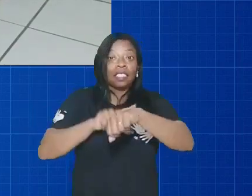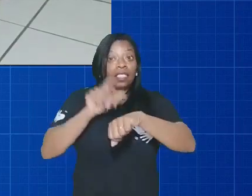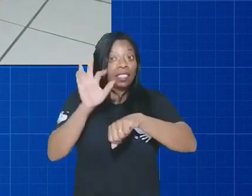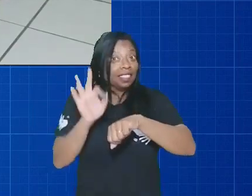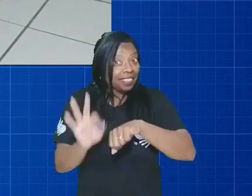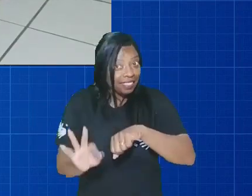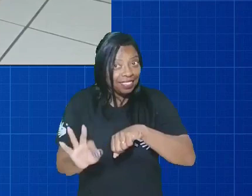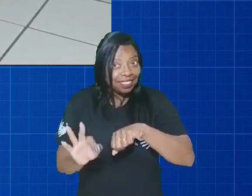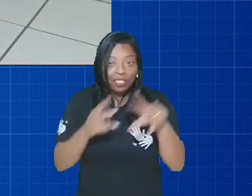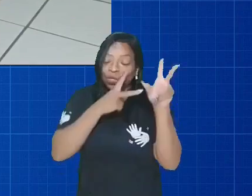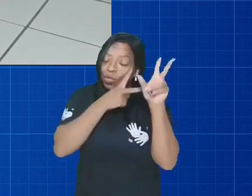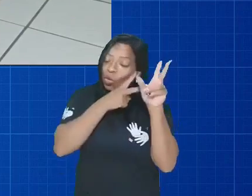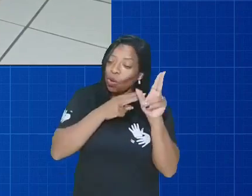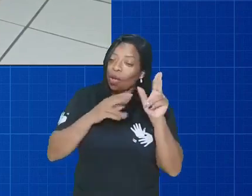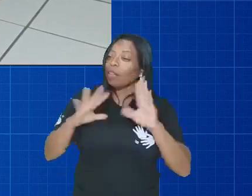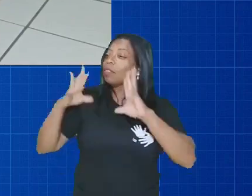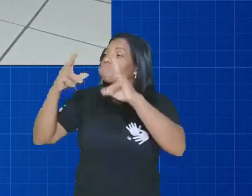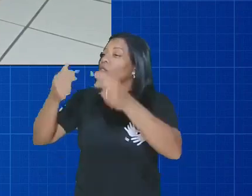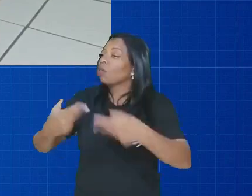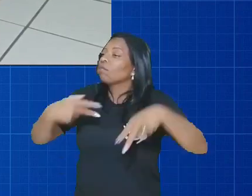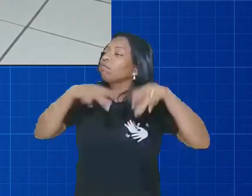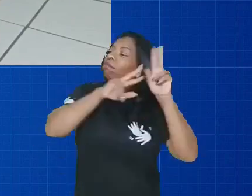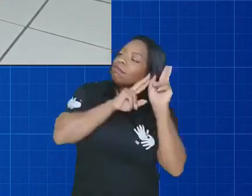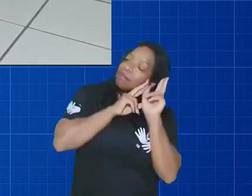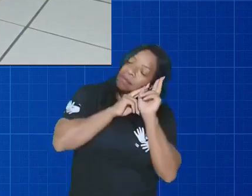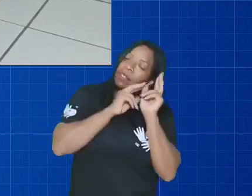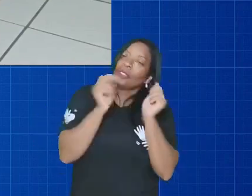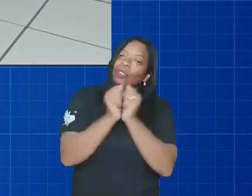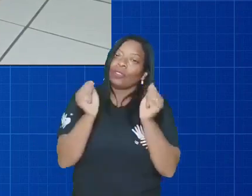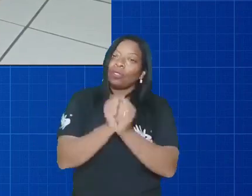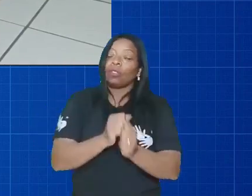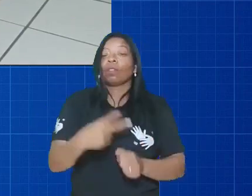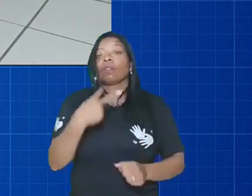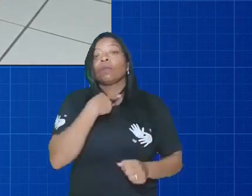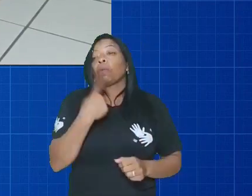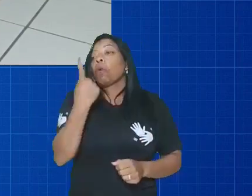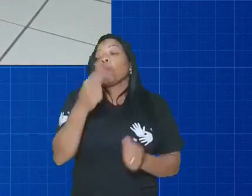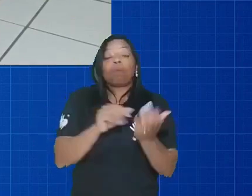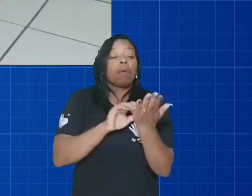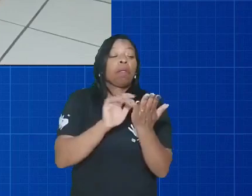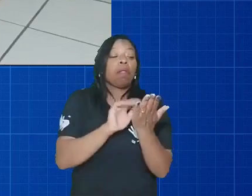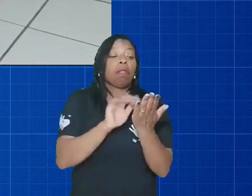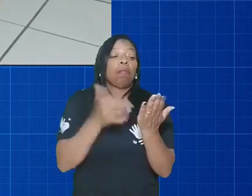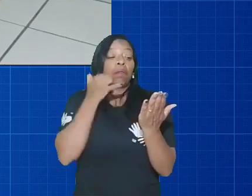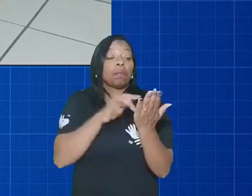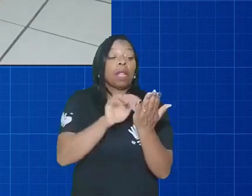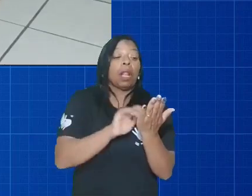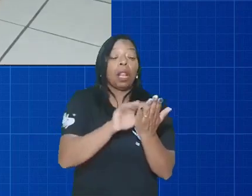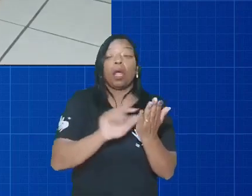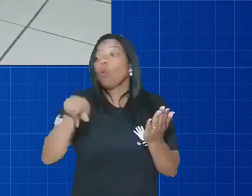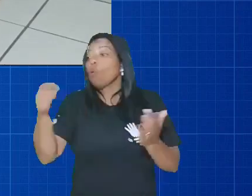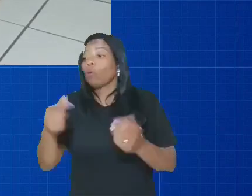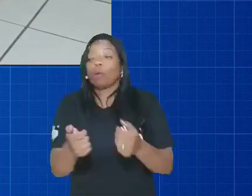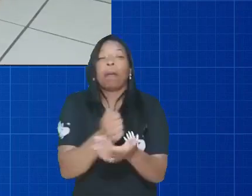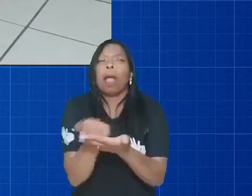todo mundo vai descansar? Todo mundo vai descansar, não tem que um fulaninho ficar lá no celular falando, gritando, jogando, então todo mundo vai descansar,